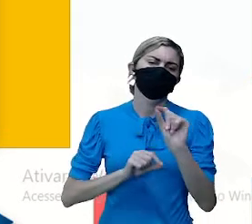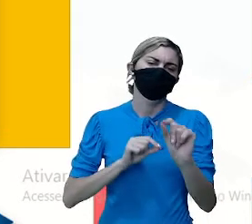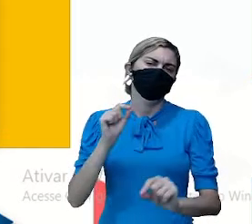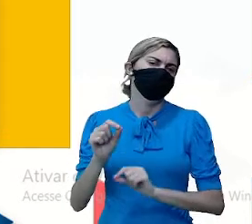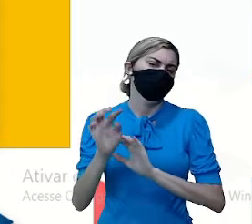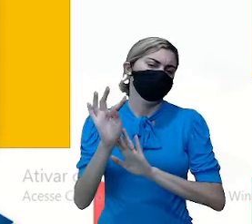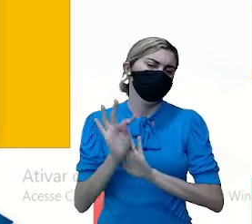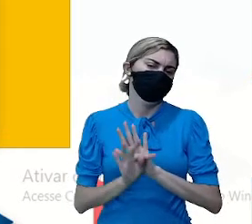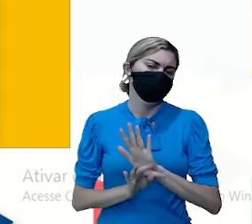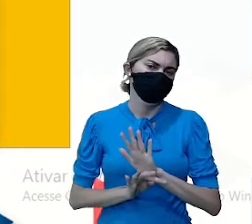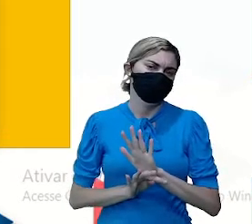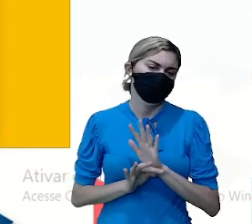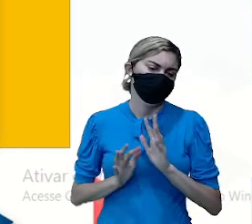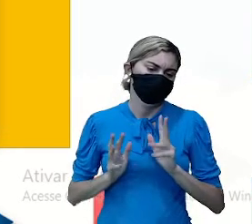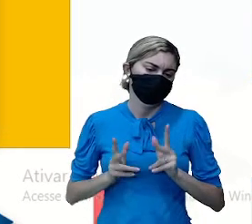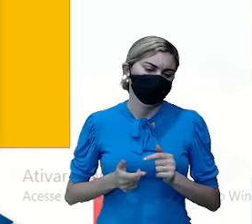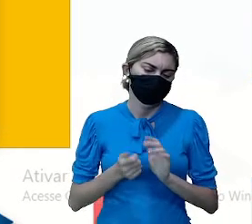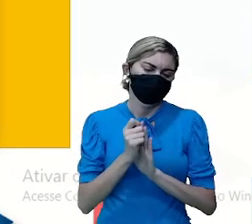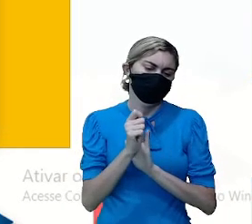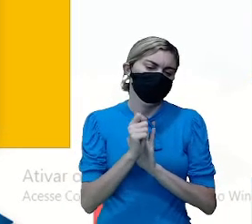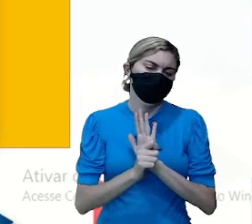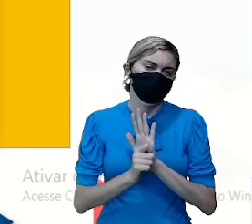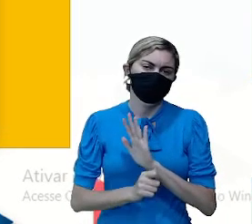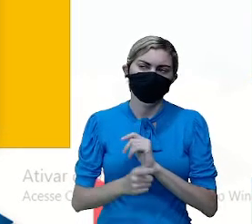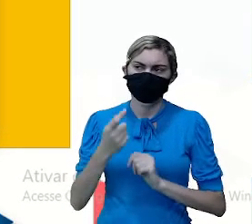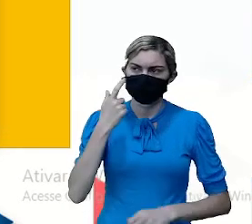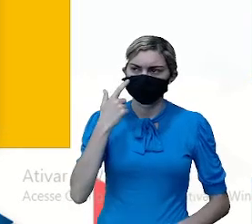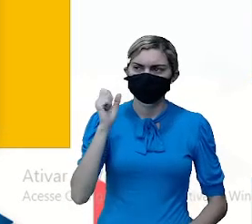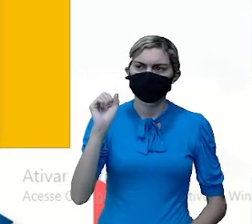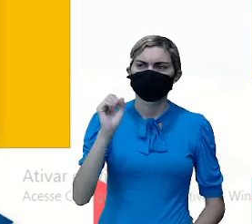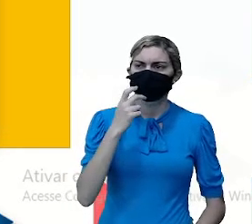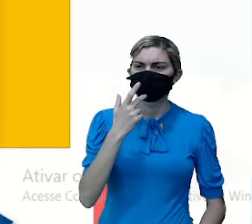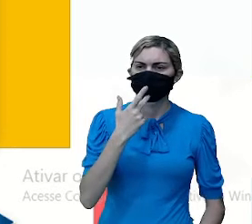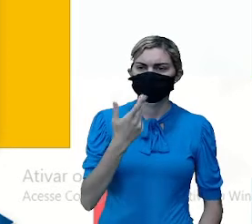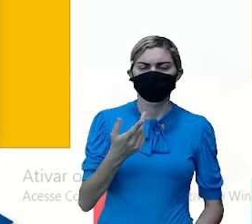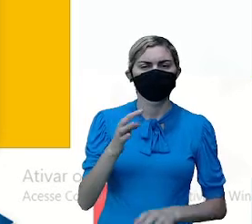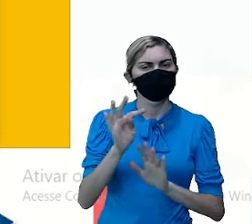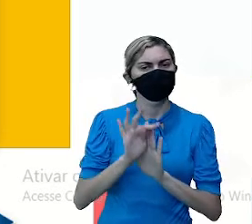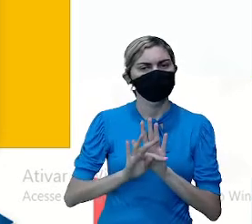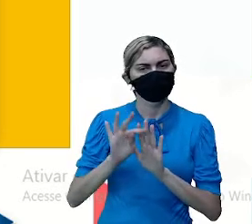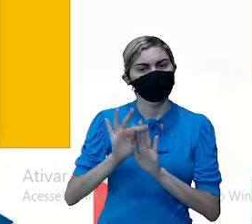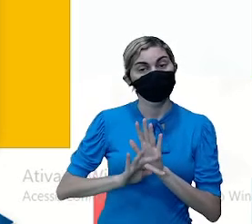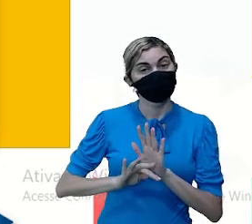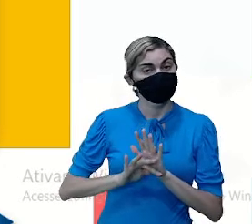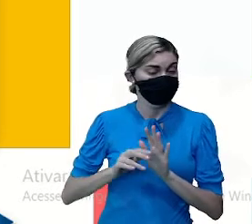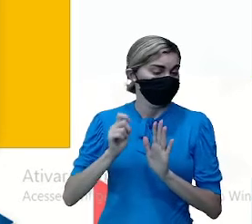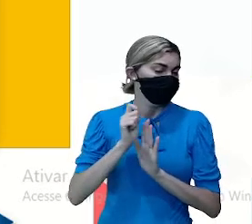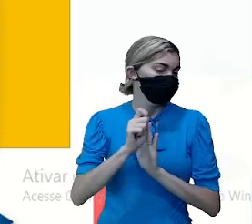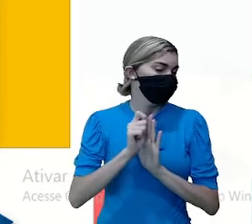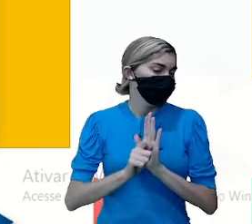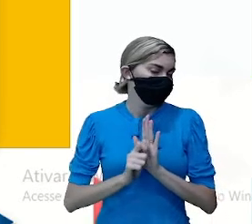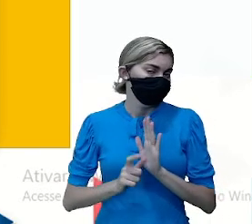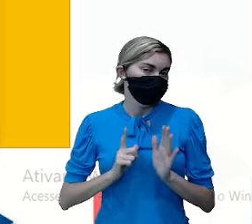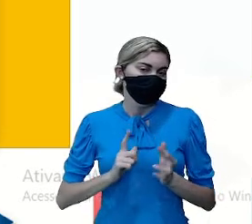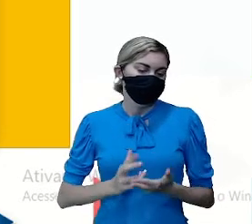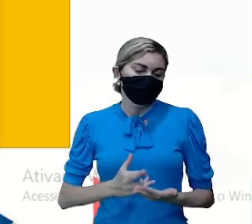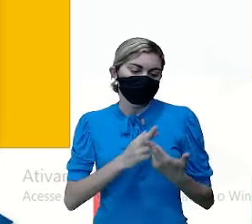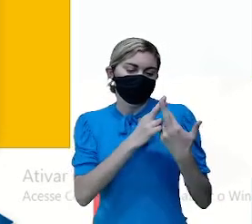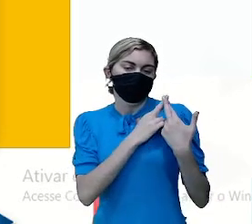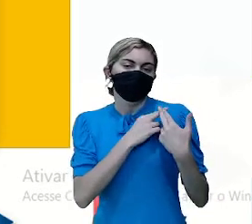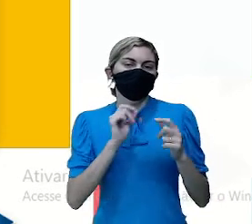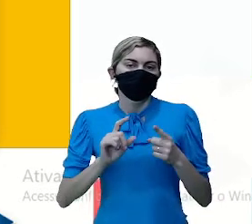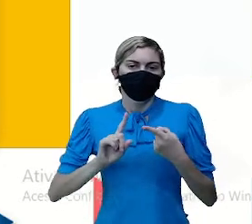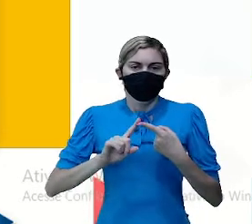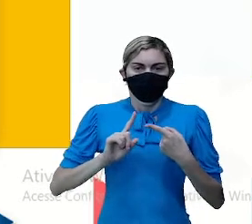texto sagrado escrito de forma geral. Podemos dizer que os textos sagrados escritos têm a função de,